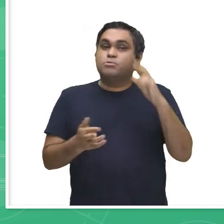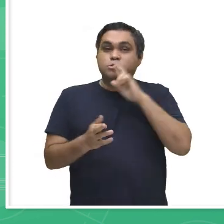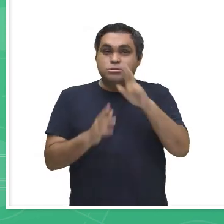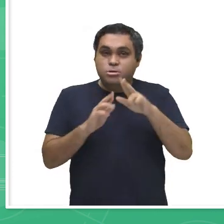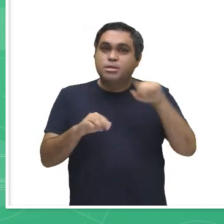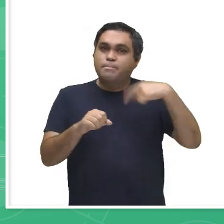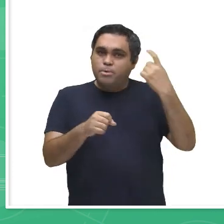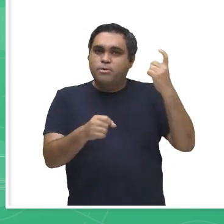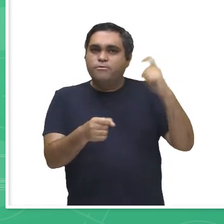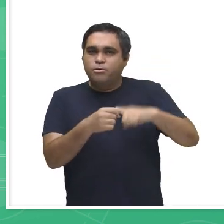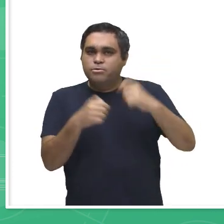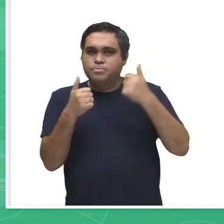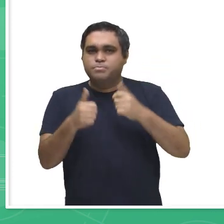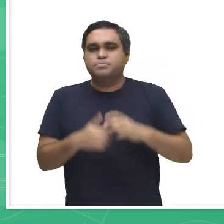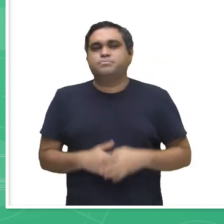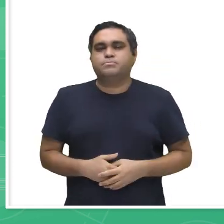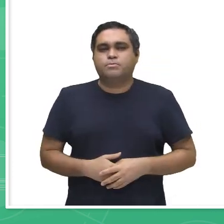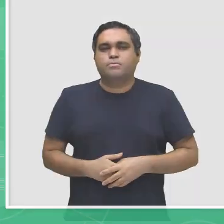junto com vocês.